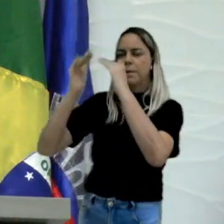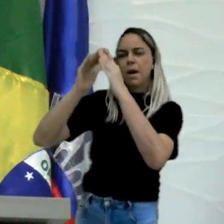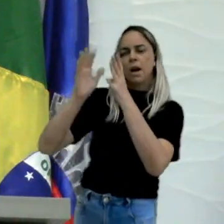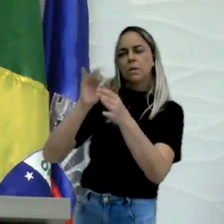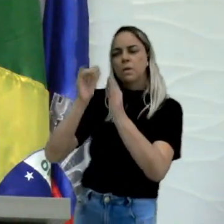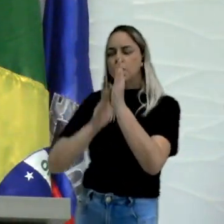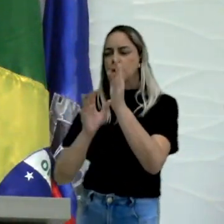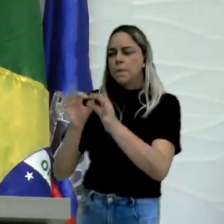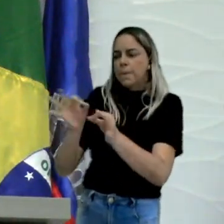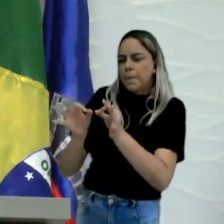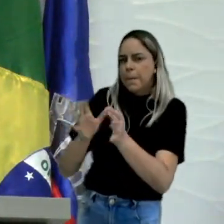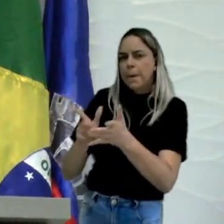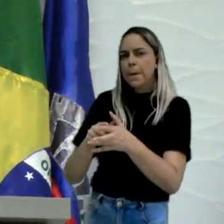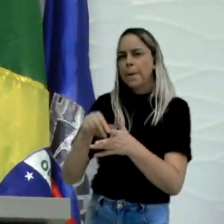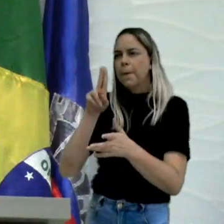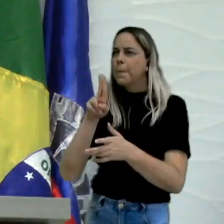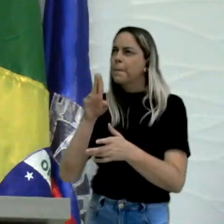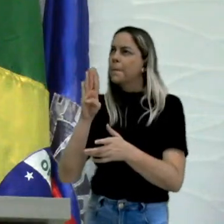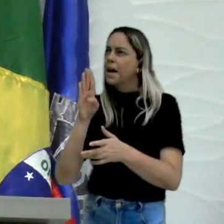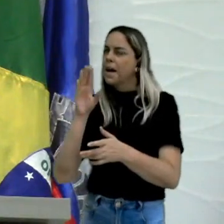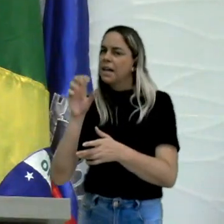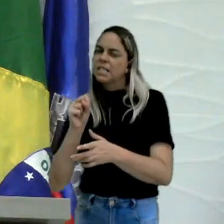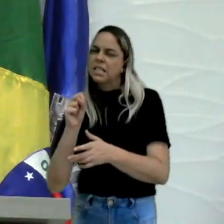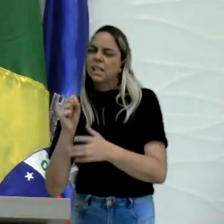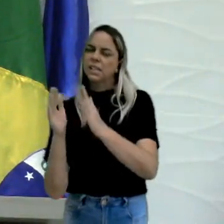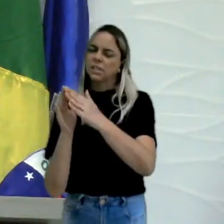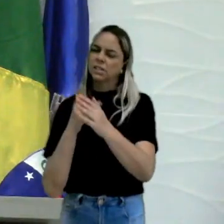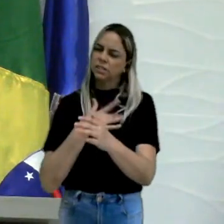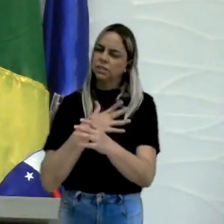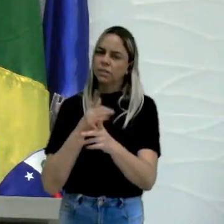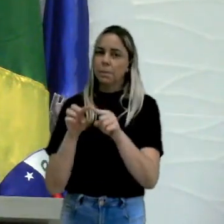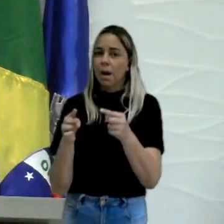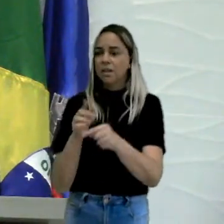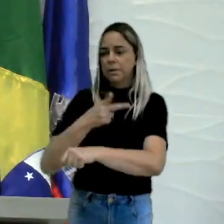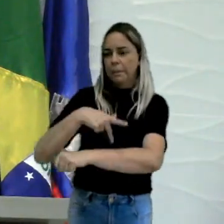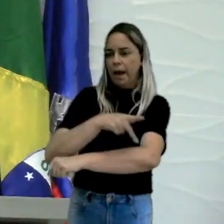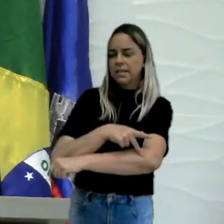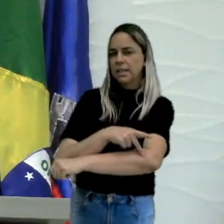reboco na UBS. Mas a praça abandonaram lá.